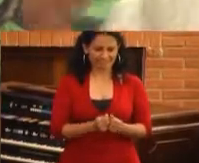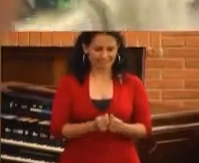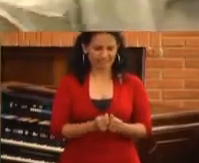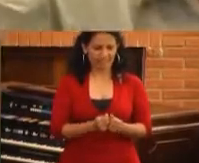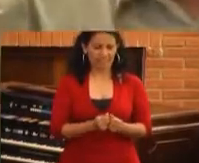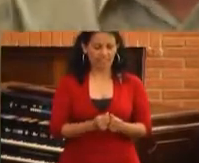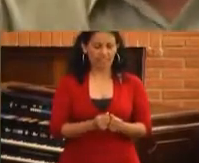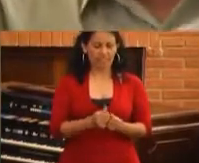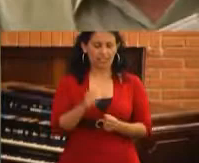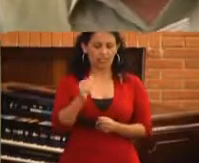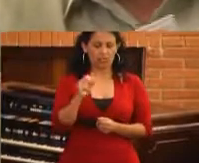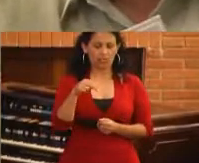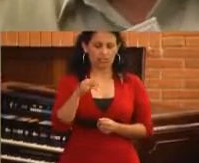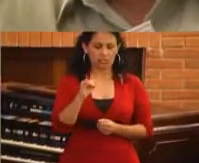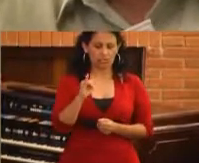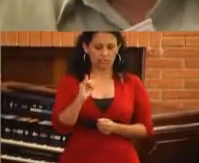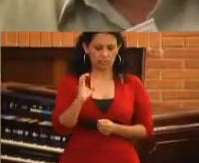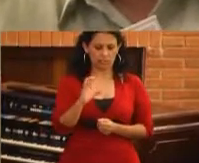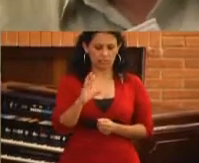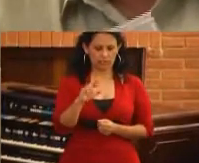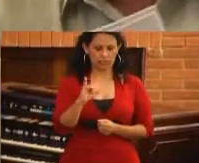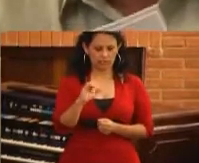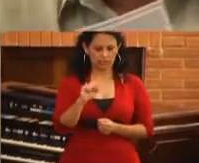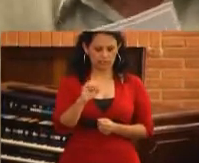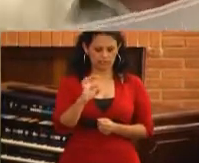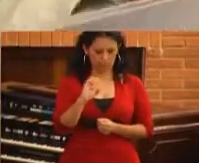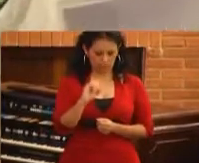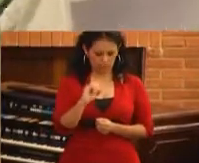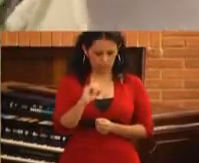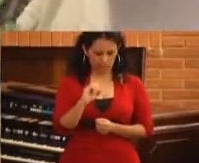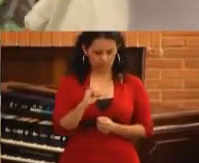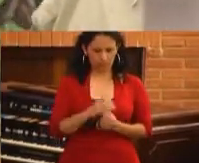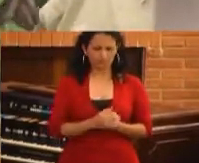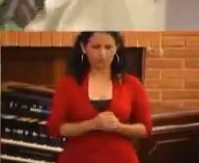O anticristo, o livro dele, o anticristo,